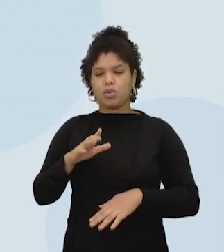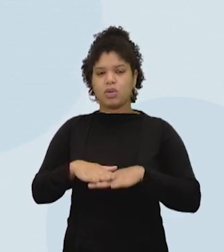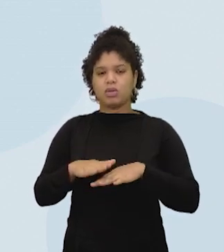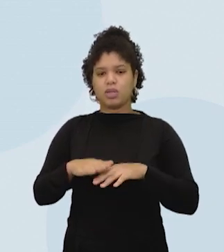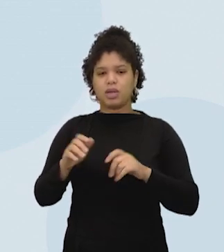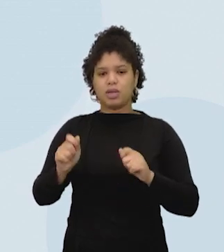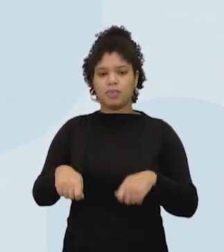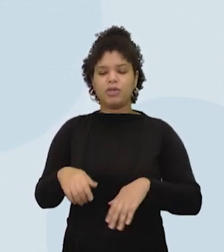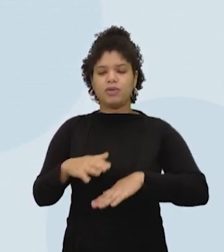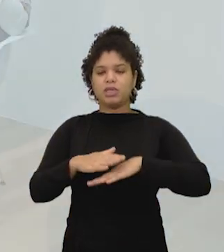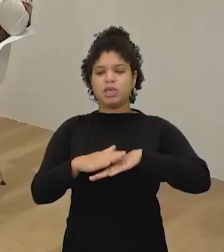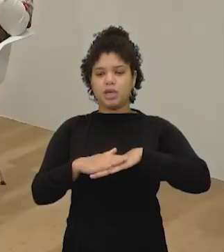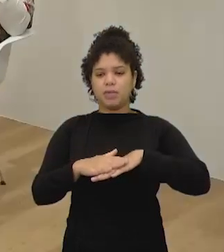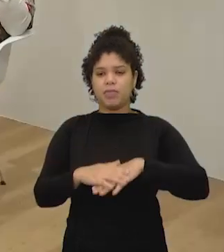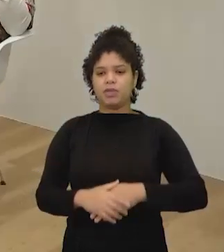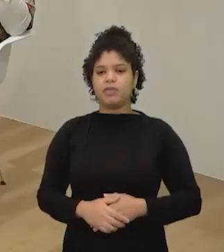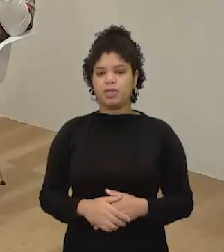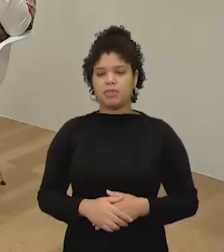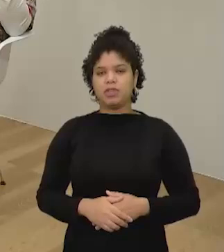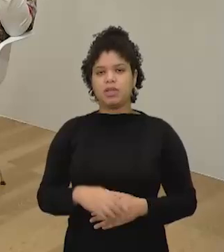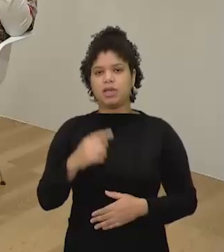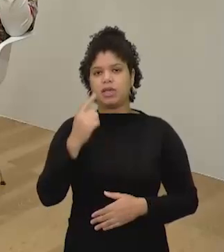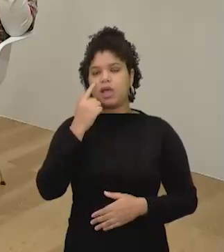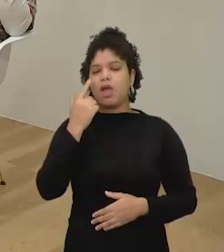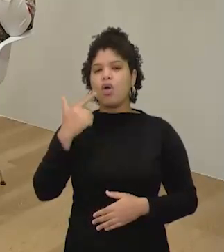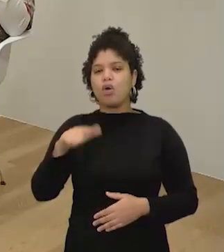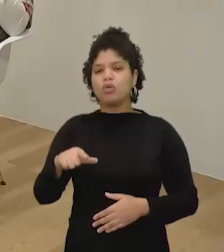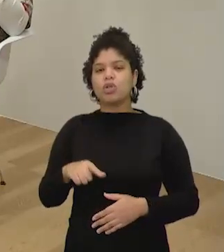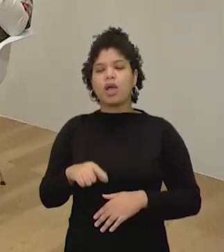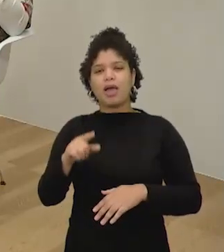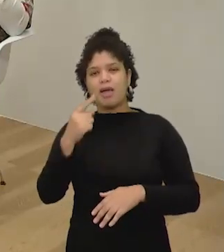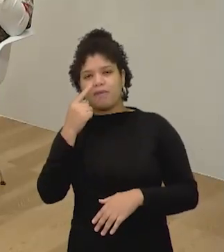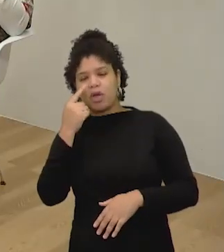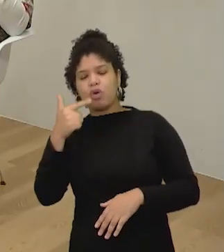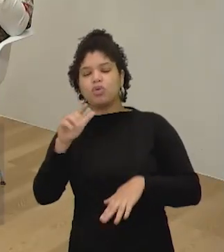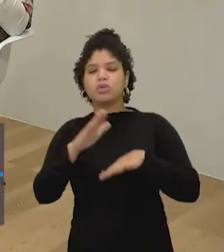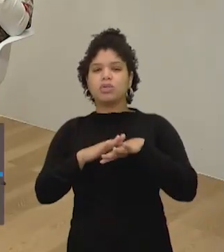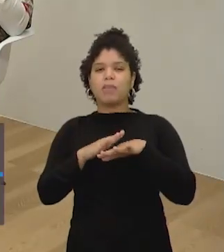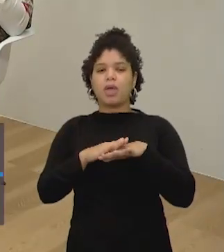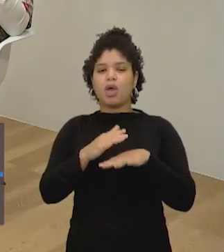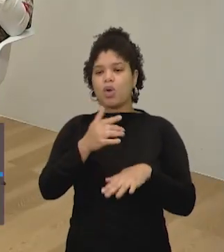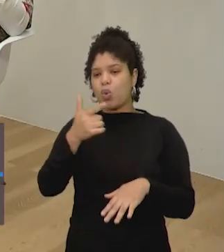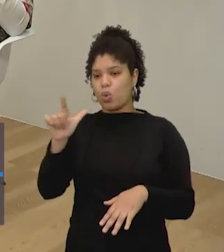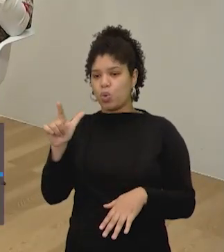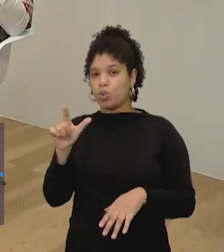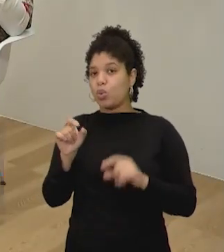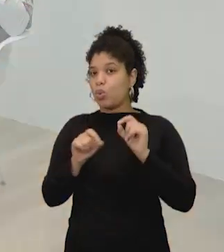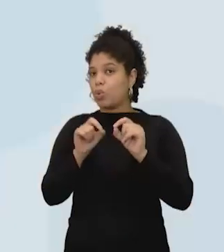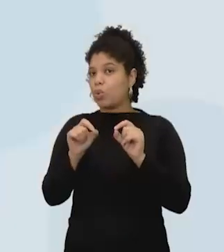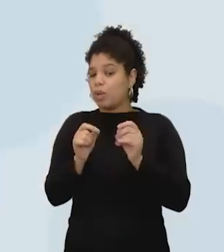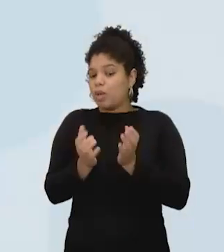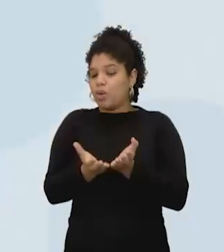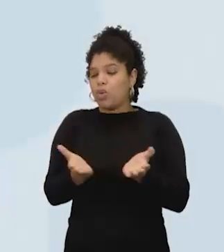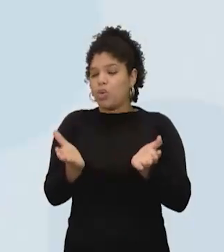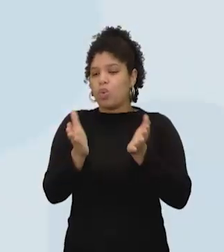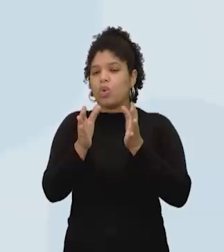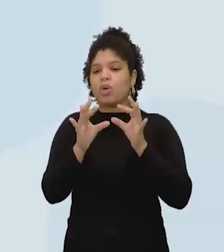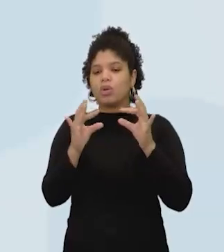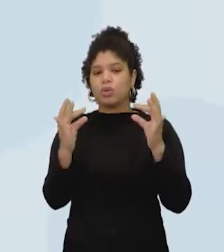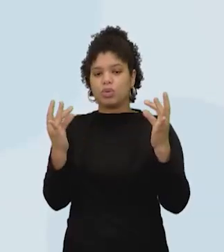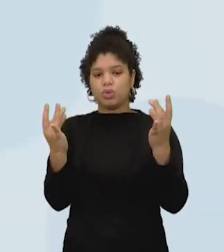sair... aquele vaso. Sabe lá o quê, né? Vai saber o que vai sair, né? Então, trouxe